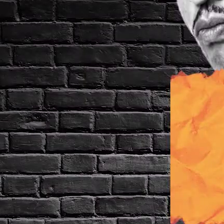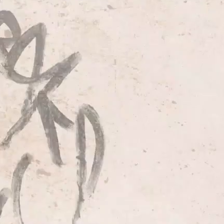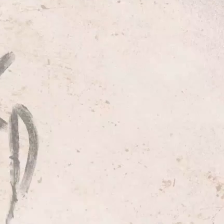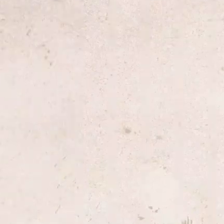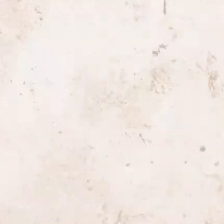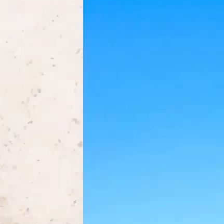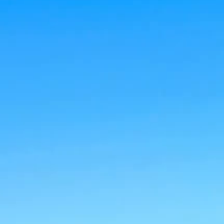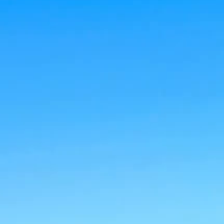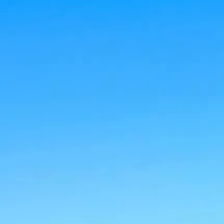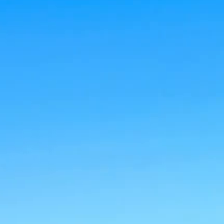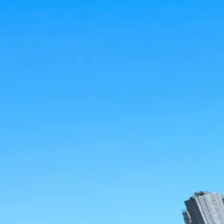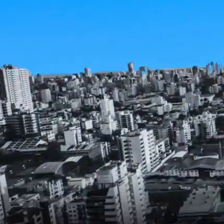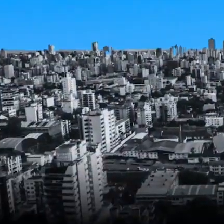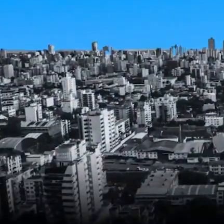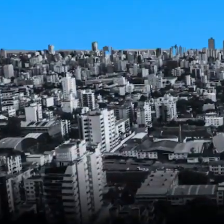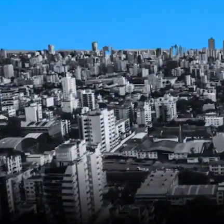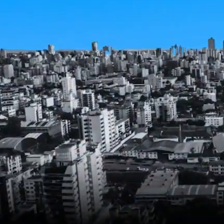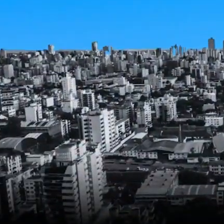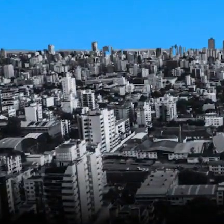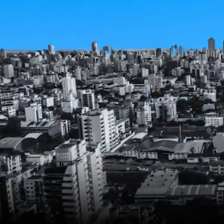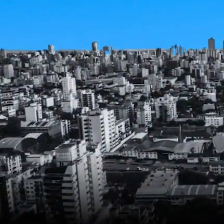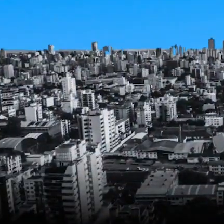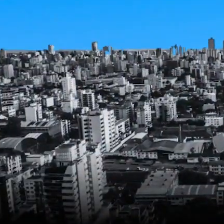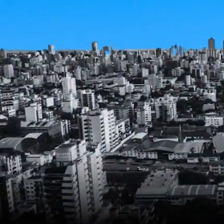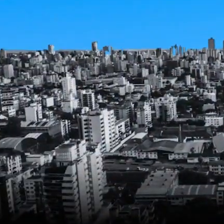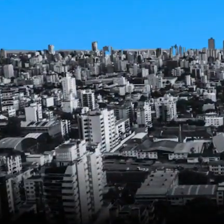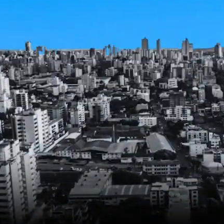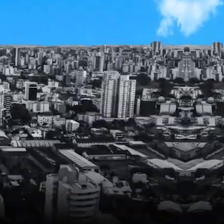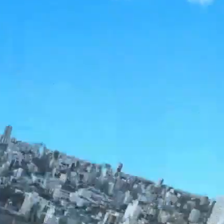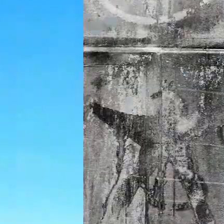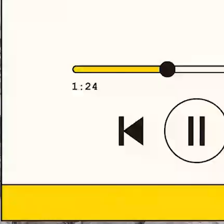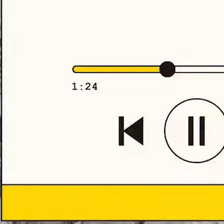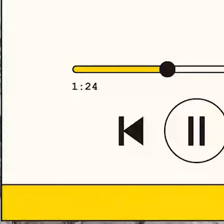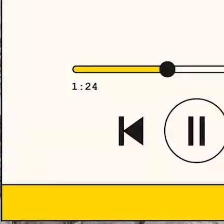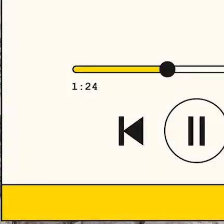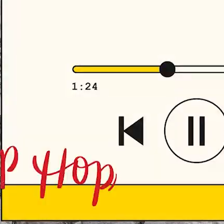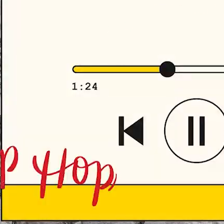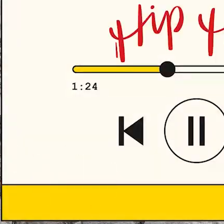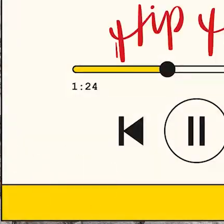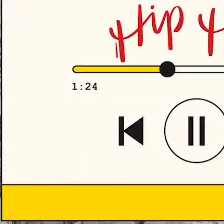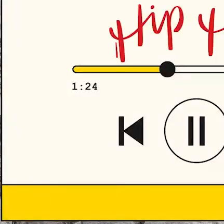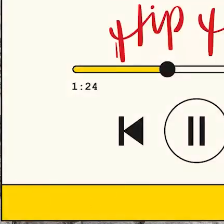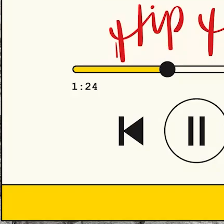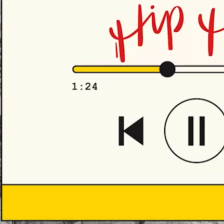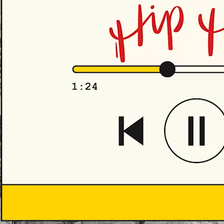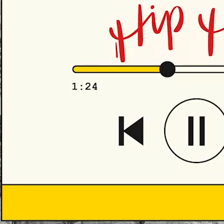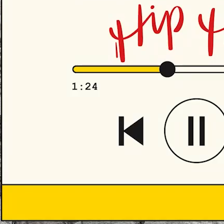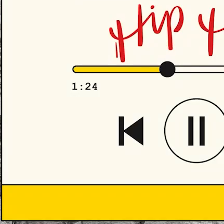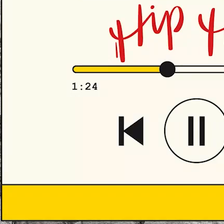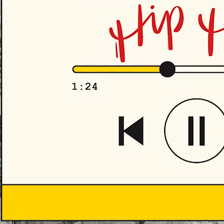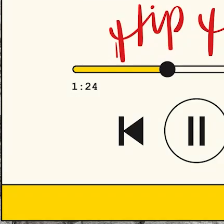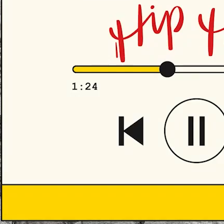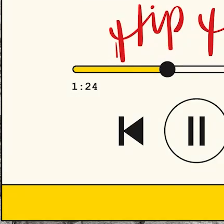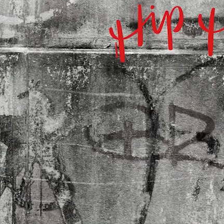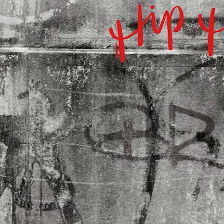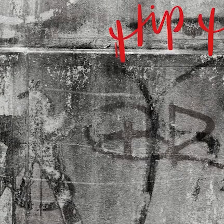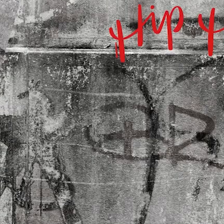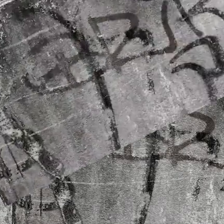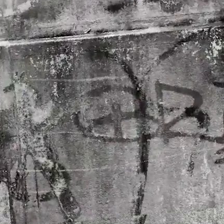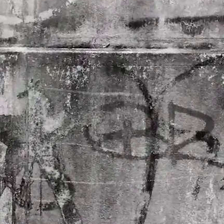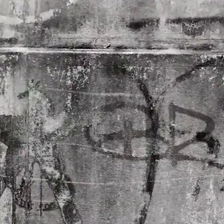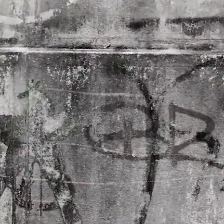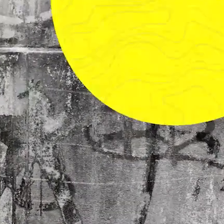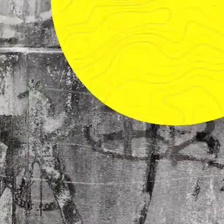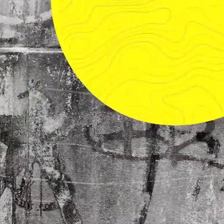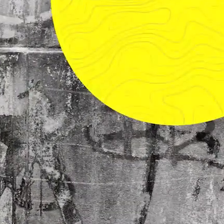os anos na última semana do mês de agosto. O gênero artístico é o mais escutado nas plataformas de streaming de músicas no Brasil. Por isso essa